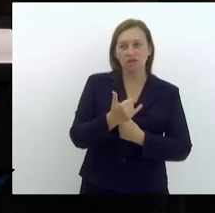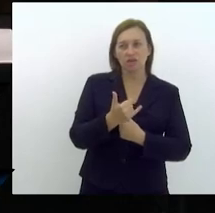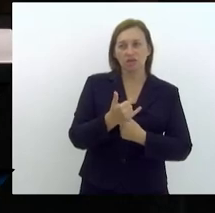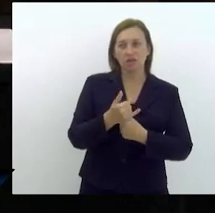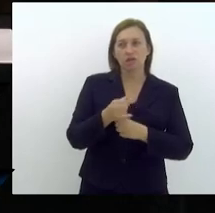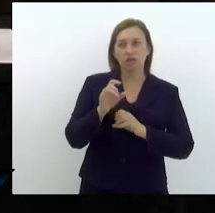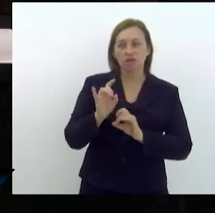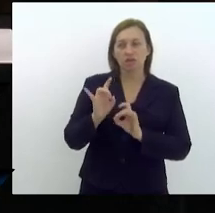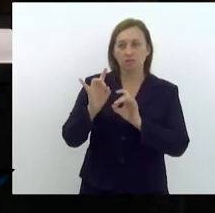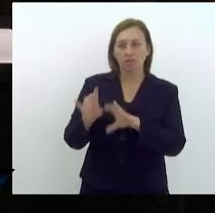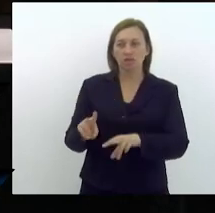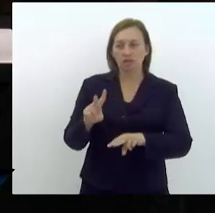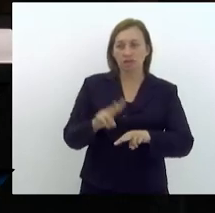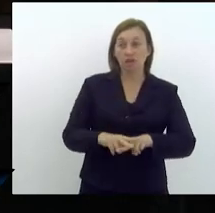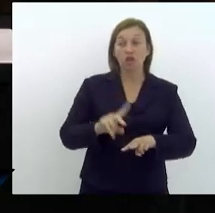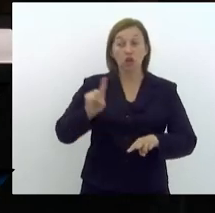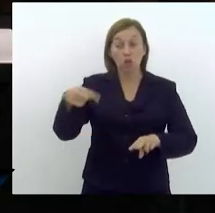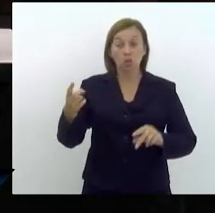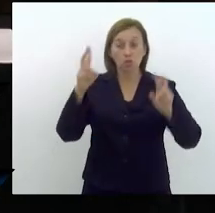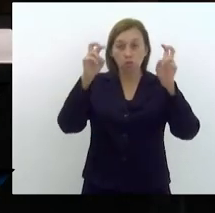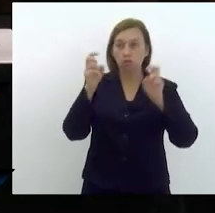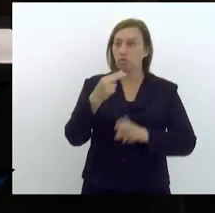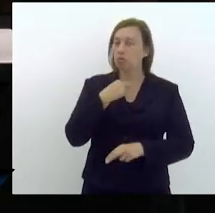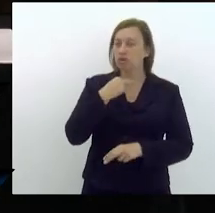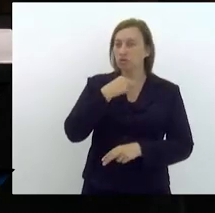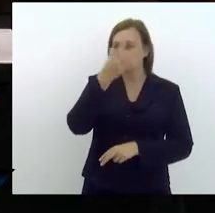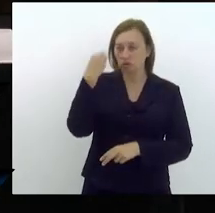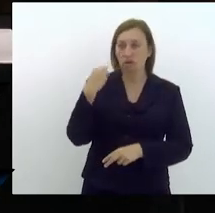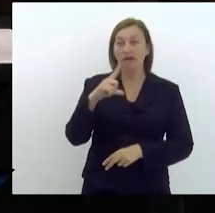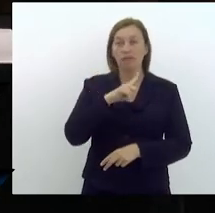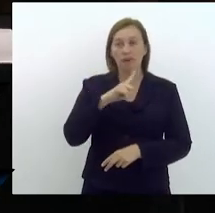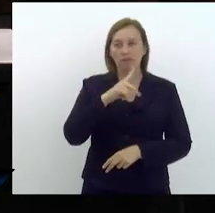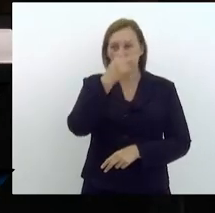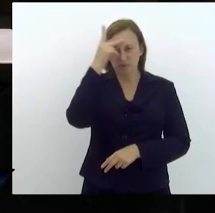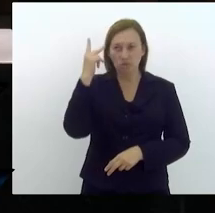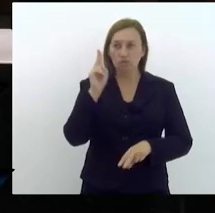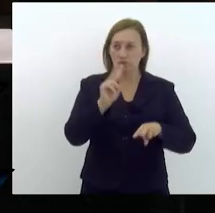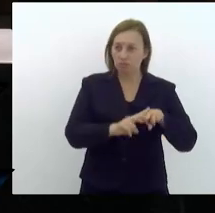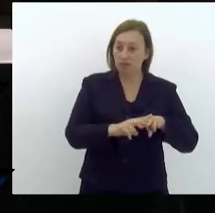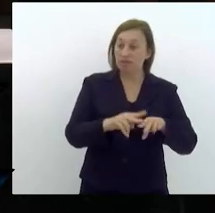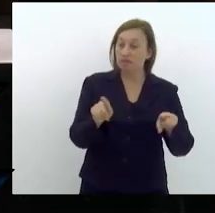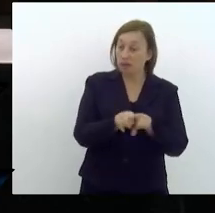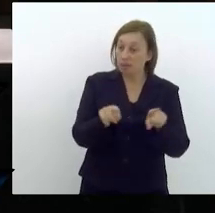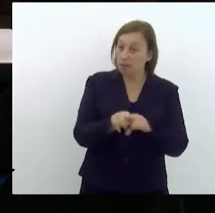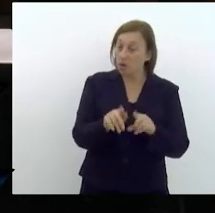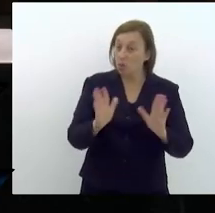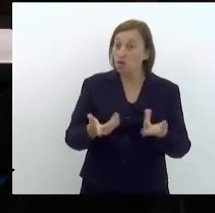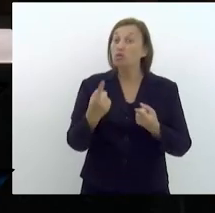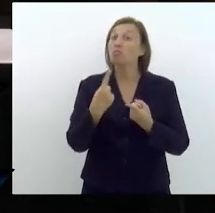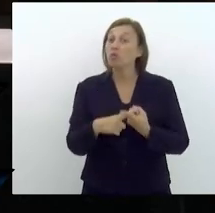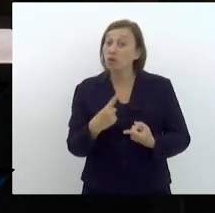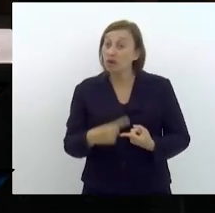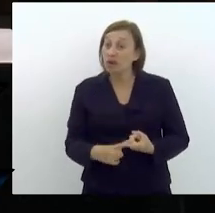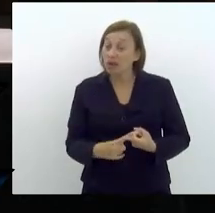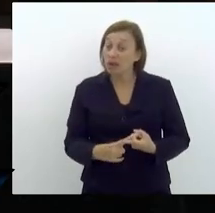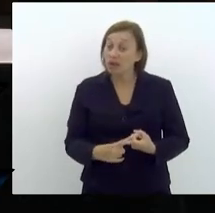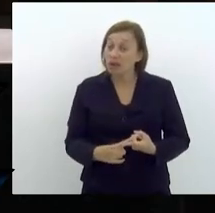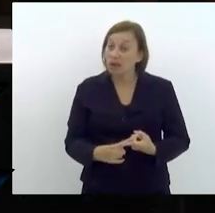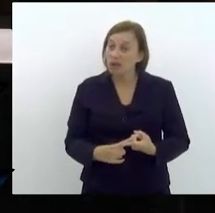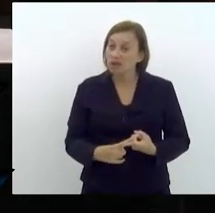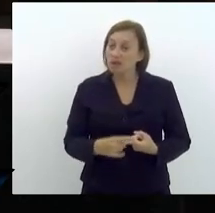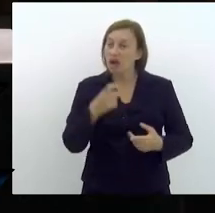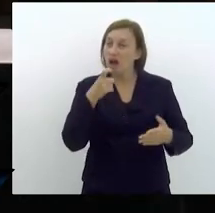outra situação que a gente não pode esquecer é que nós temos pessoas presas também aqui hoje porque estão sendo